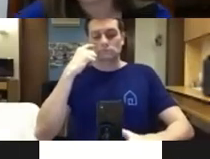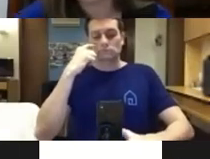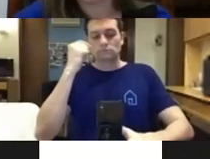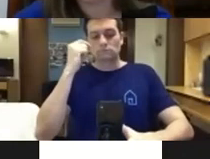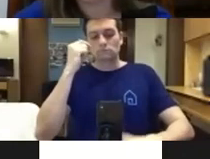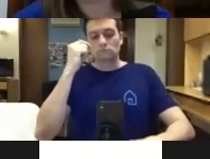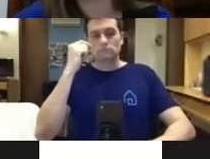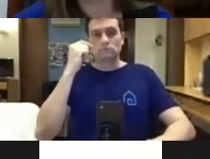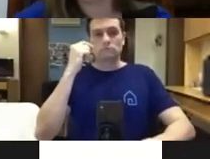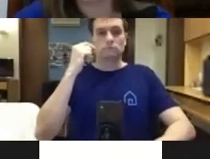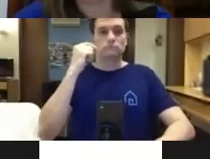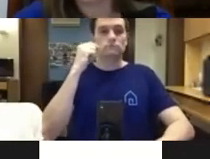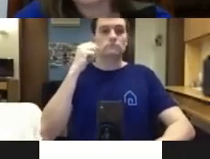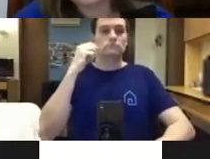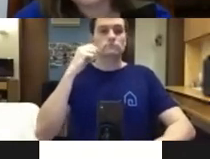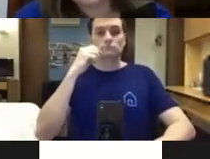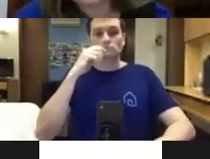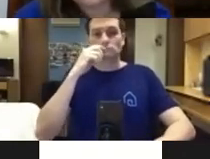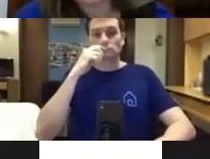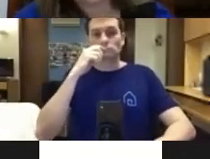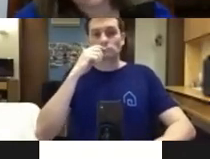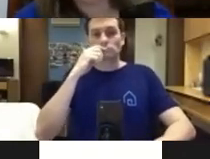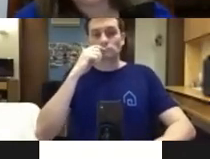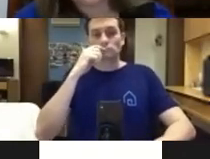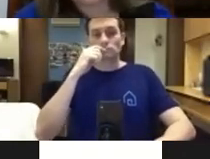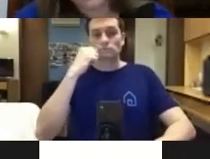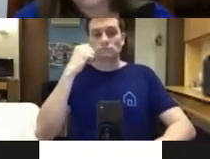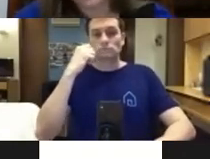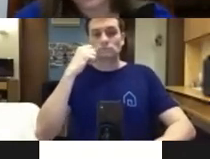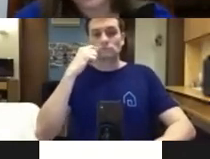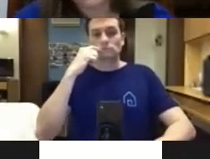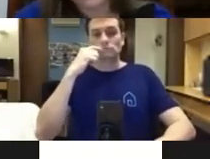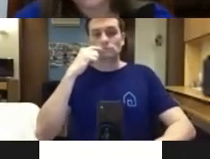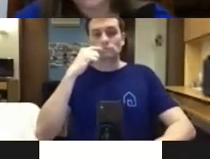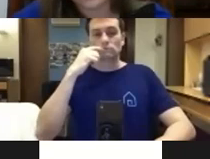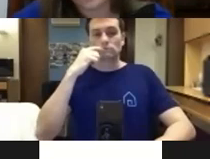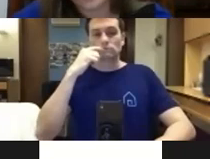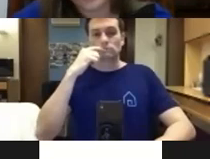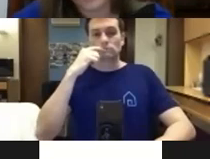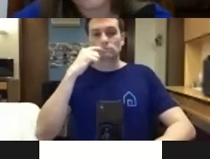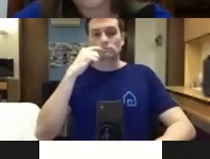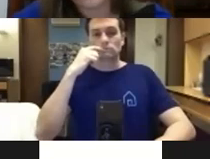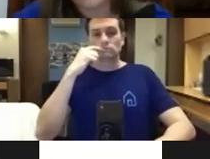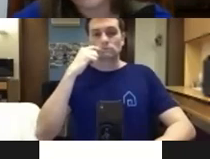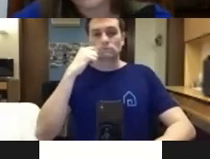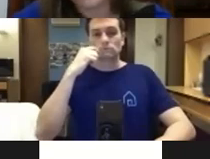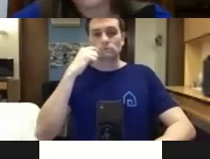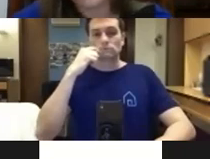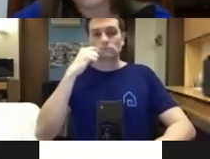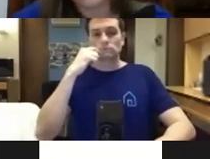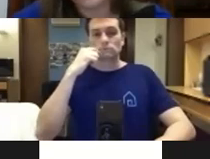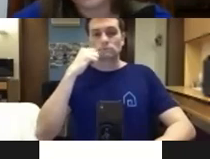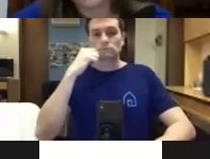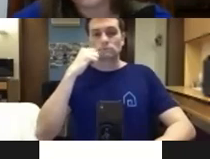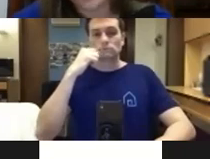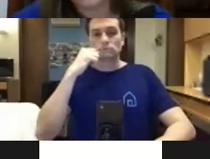vão estar sofrendo as mesmas transformações. A gente tem uma certa vantagem com o concreto nesse sentido, porque, como vocês podem ver aqui, esse é um